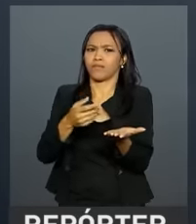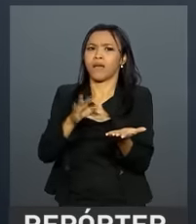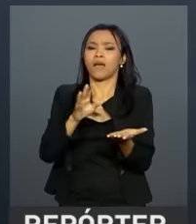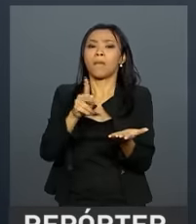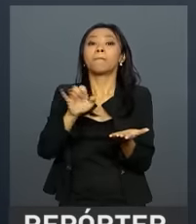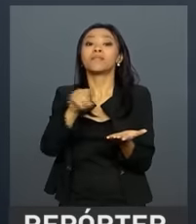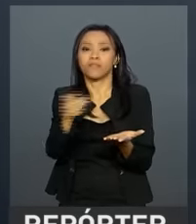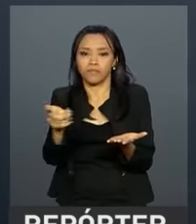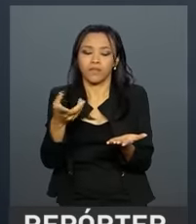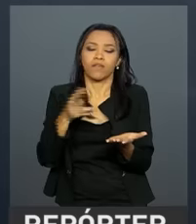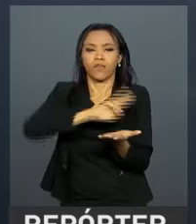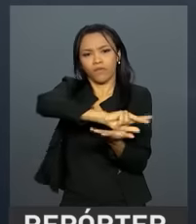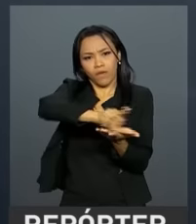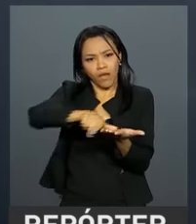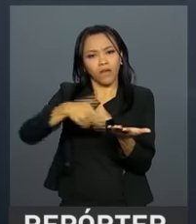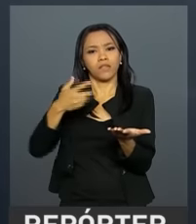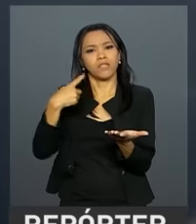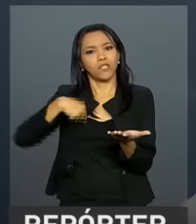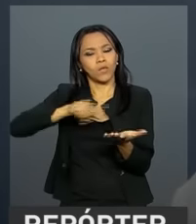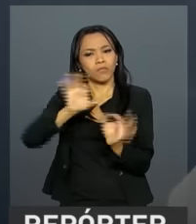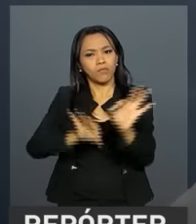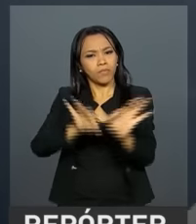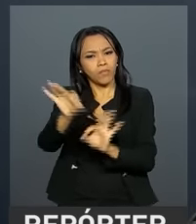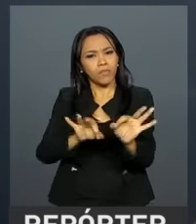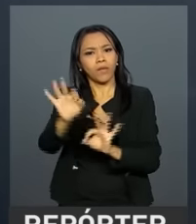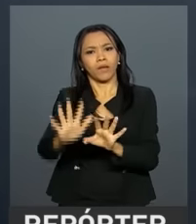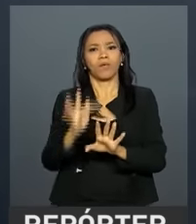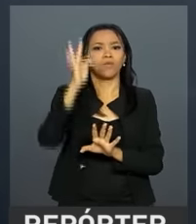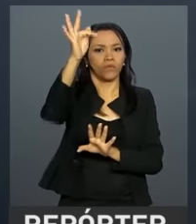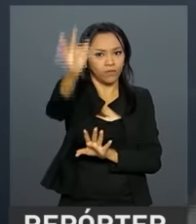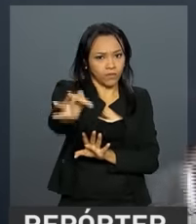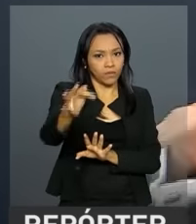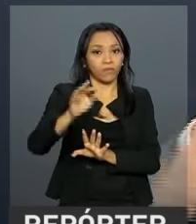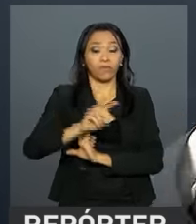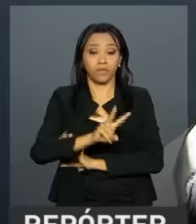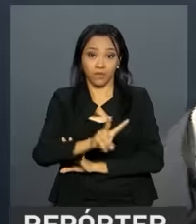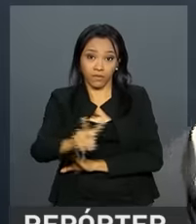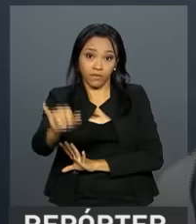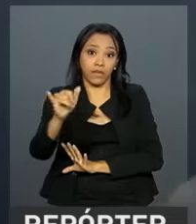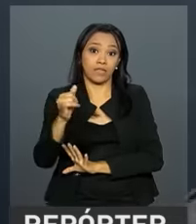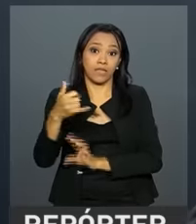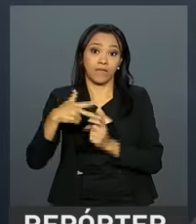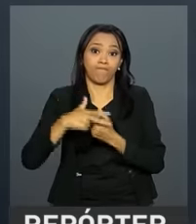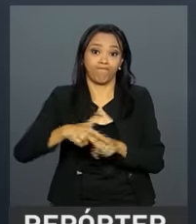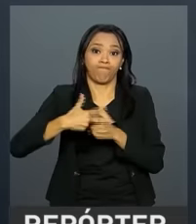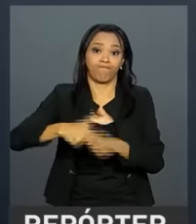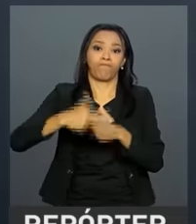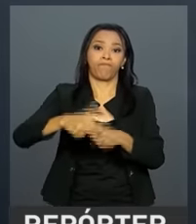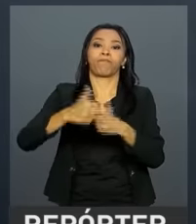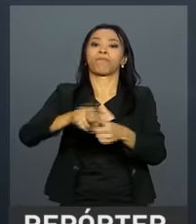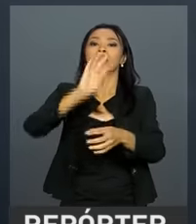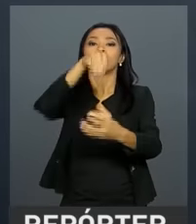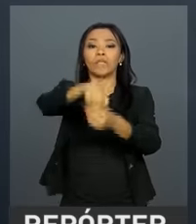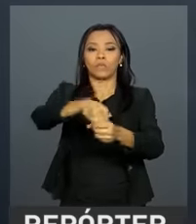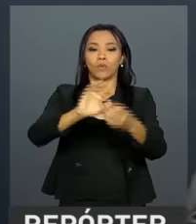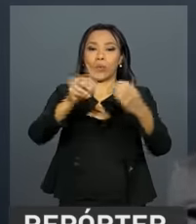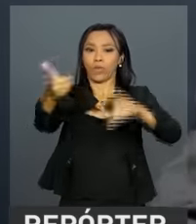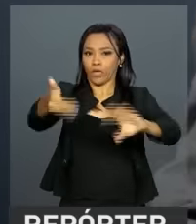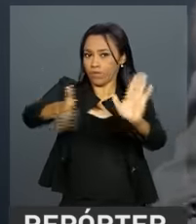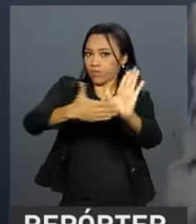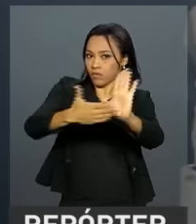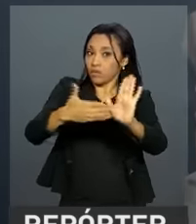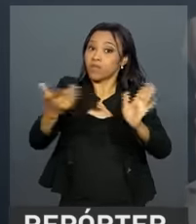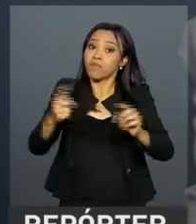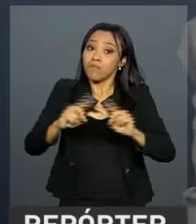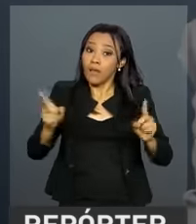não é com esta reforma que volto a dizer eh poderá ser até aperfeiçoada no Congresso Nacional mas é um